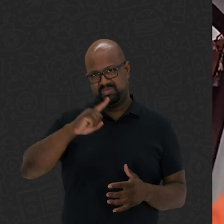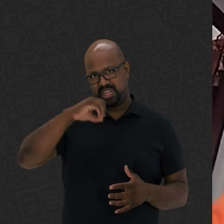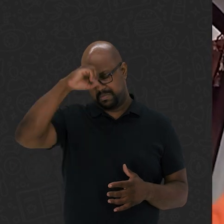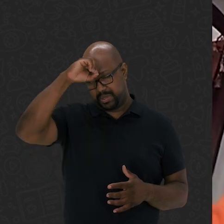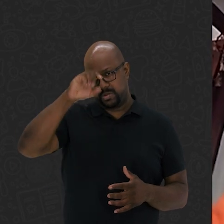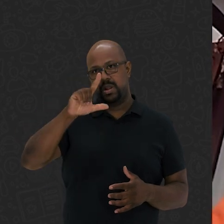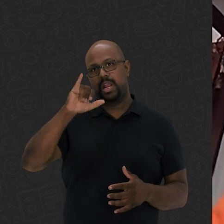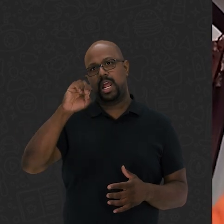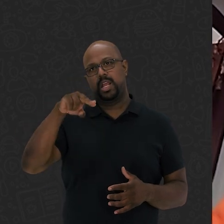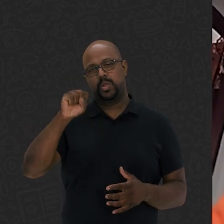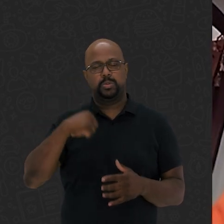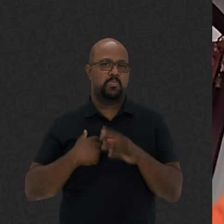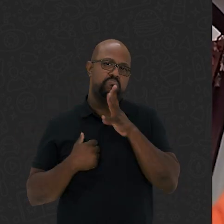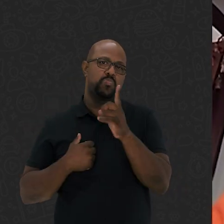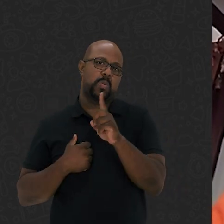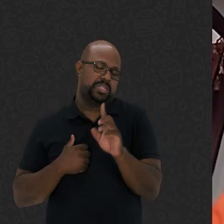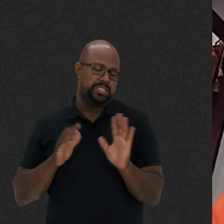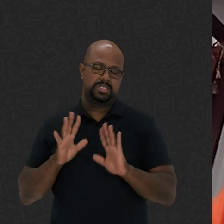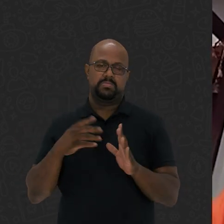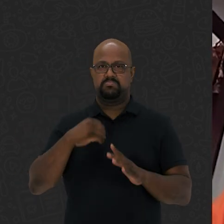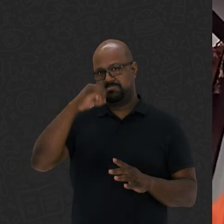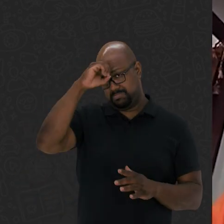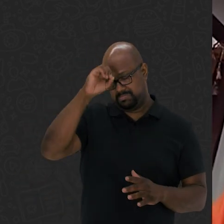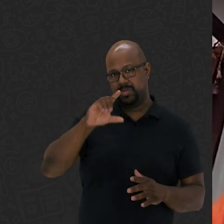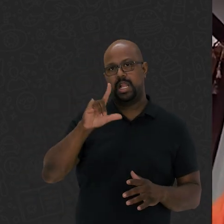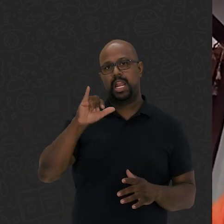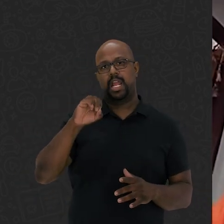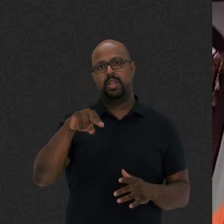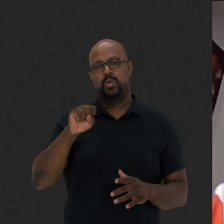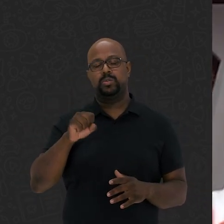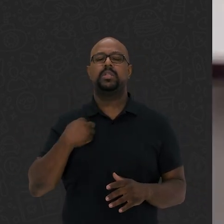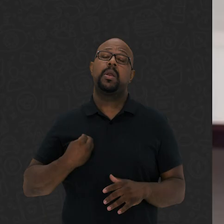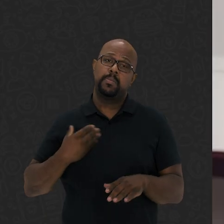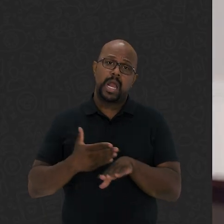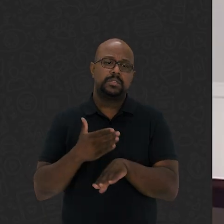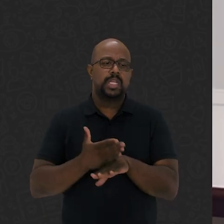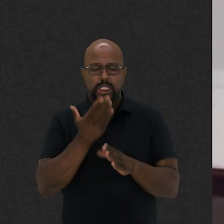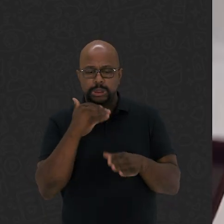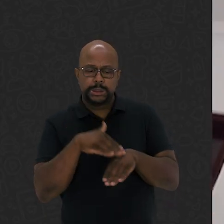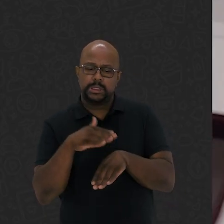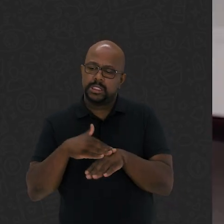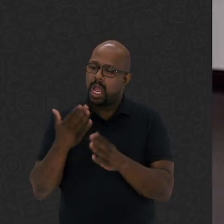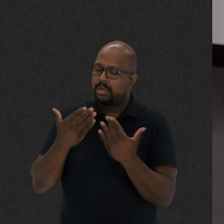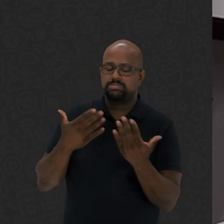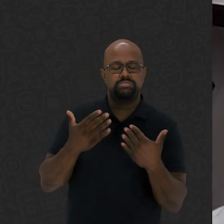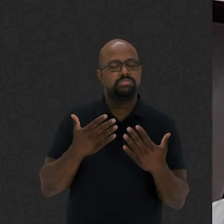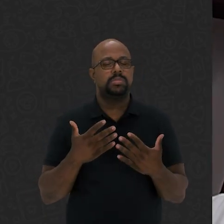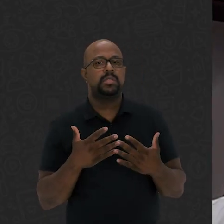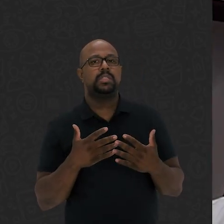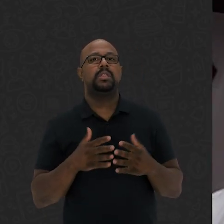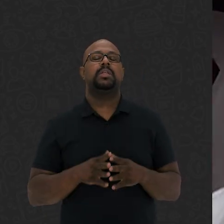que era Lions, essa é a verdade, nem conhecia Lions. Eu participei desse jantar